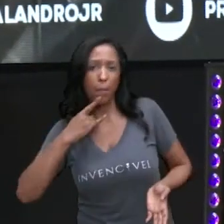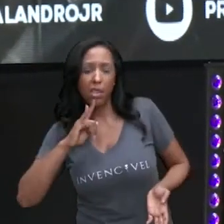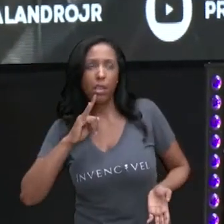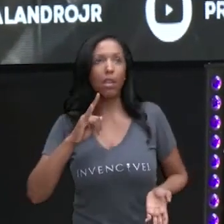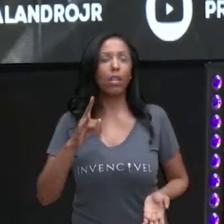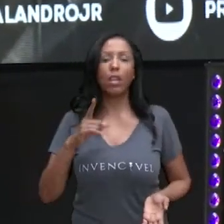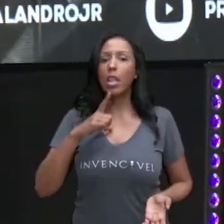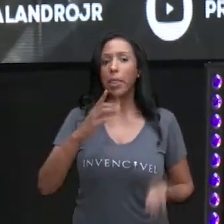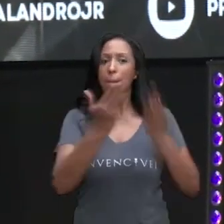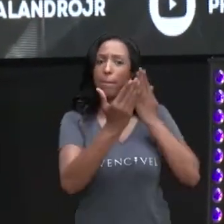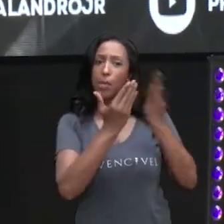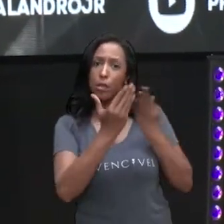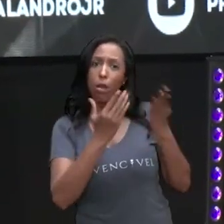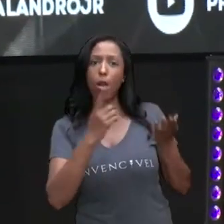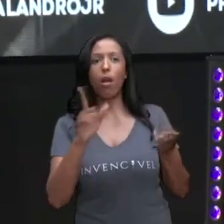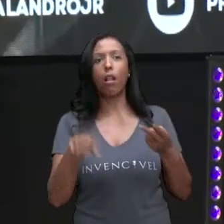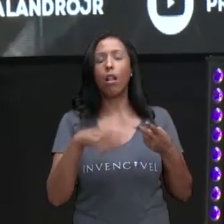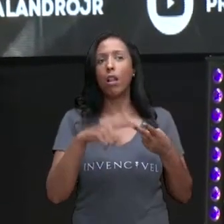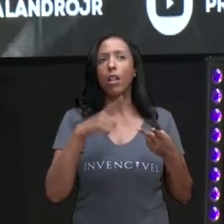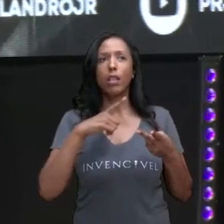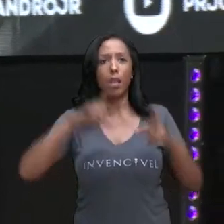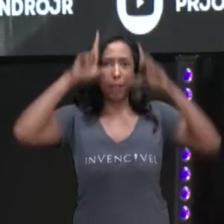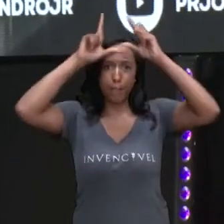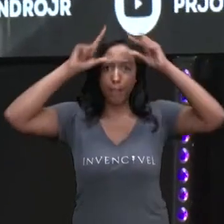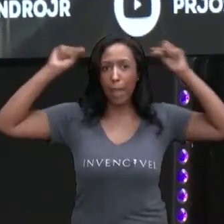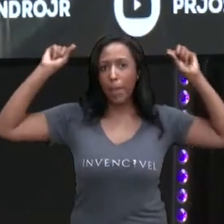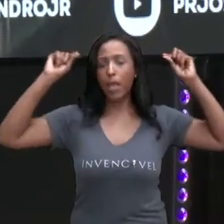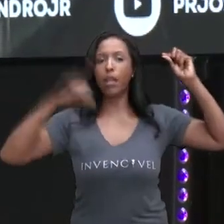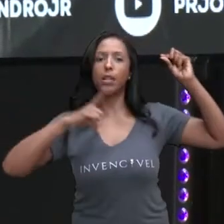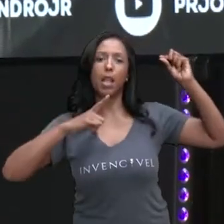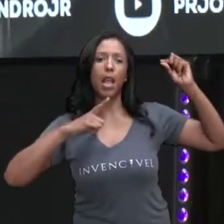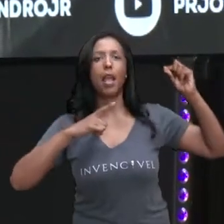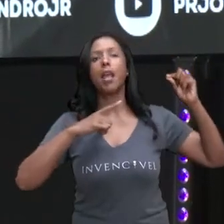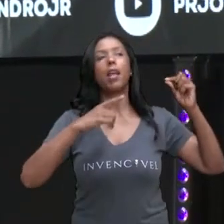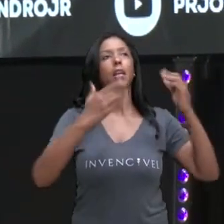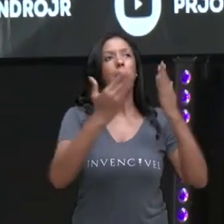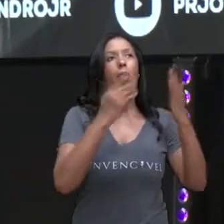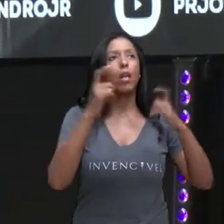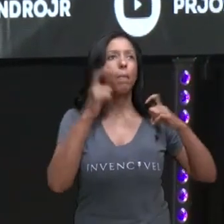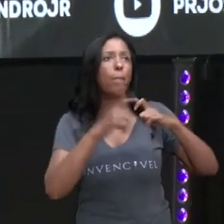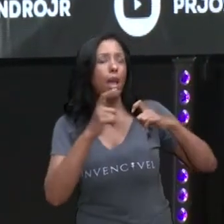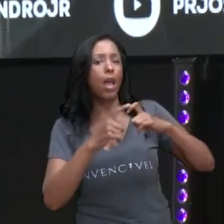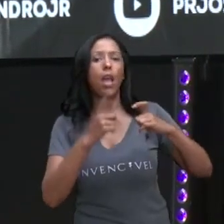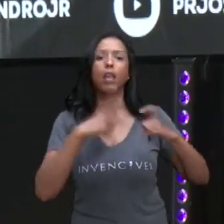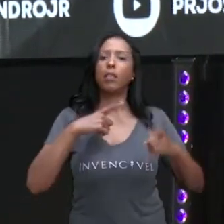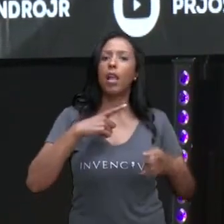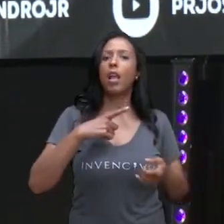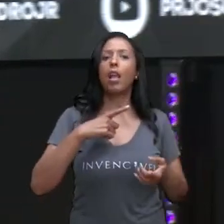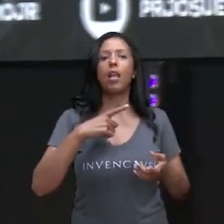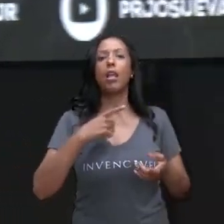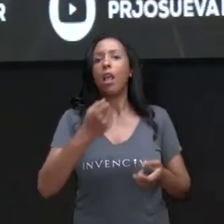tem enfermeiro, que tem psiquiatra, que tem médico com tratamento químico, de remédio, de